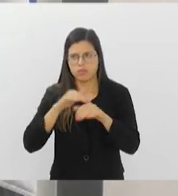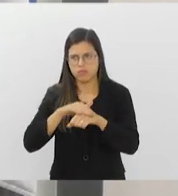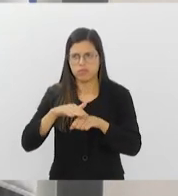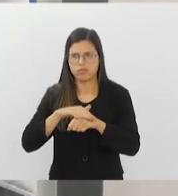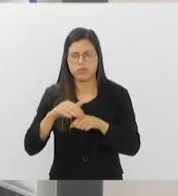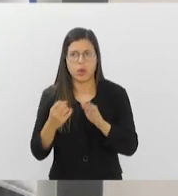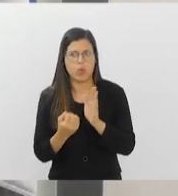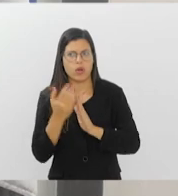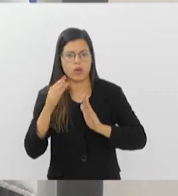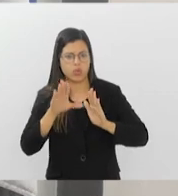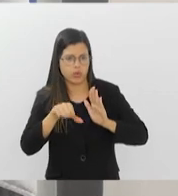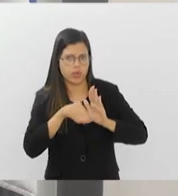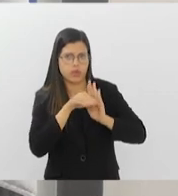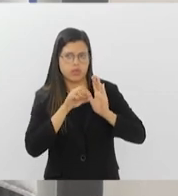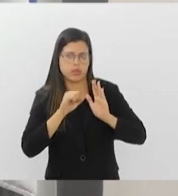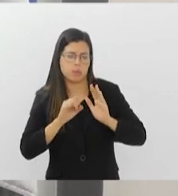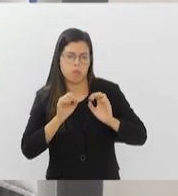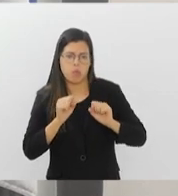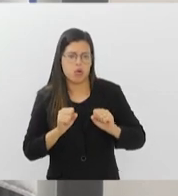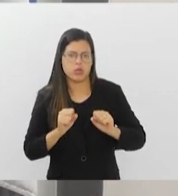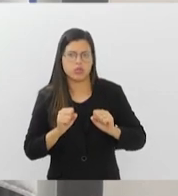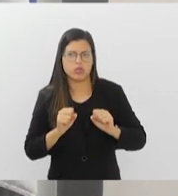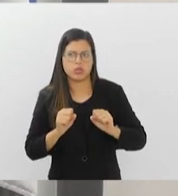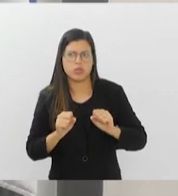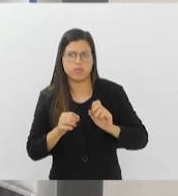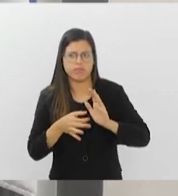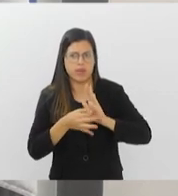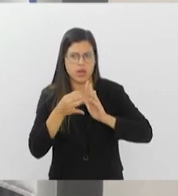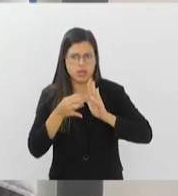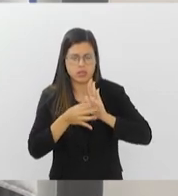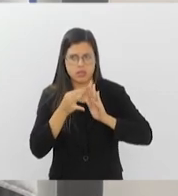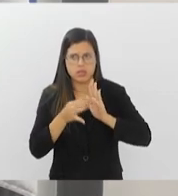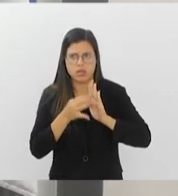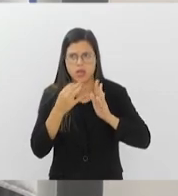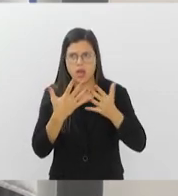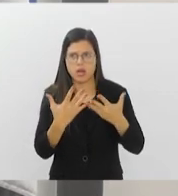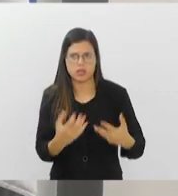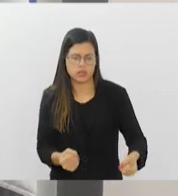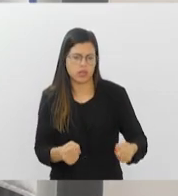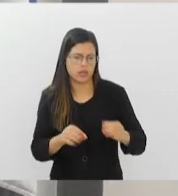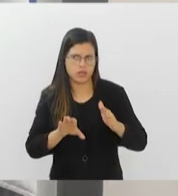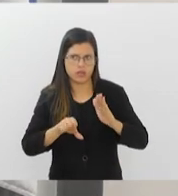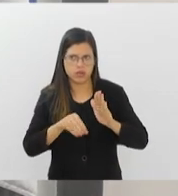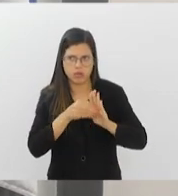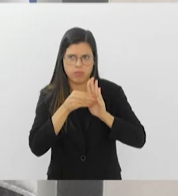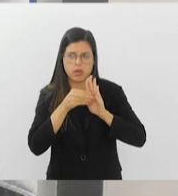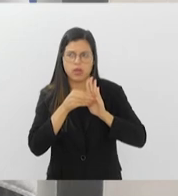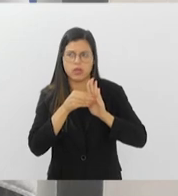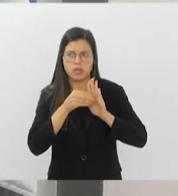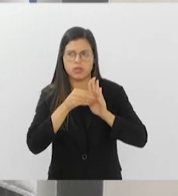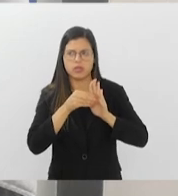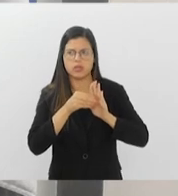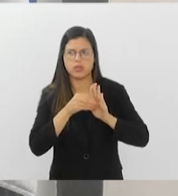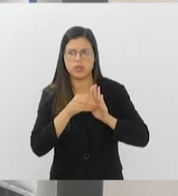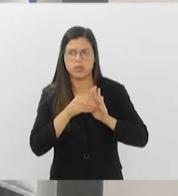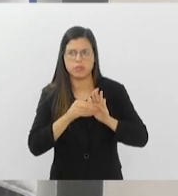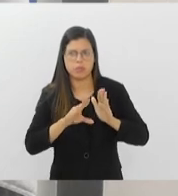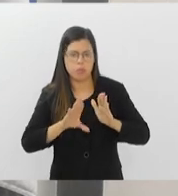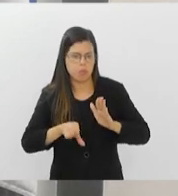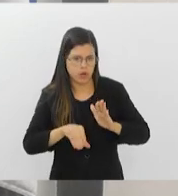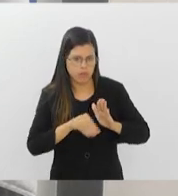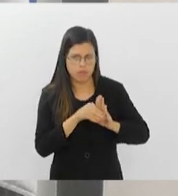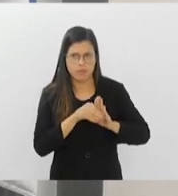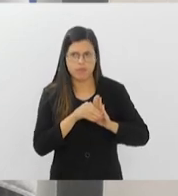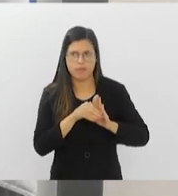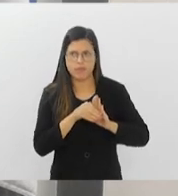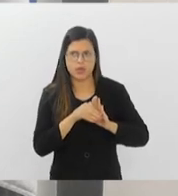pode avançar futuramente aí para um parecer acatando a emenda, de repente uma emenda, uma subemenda à